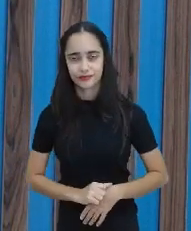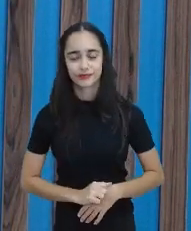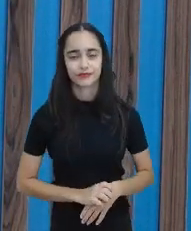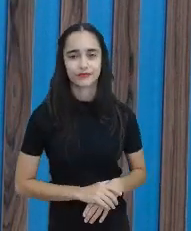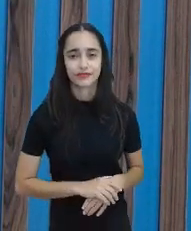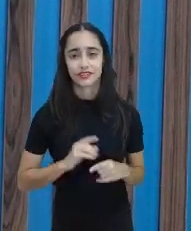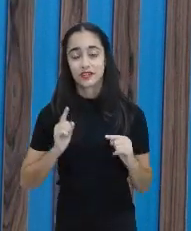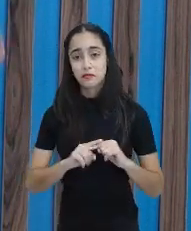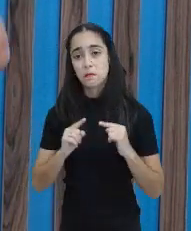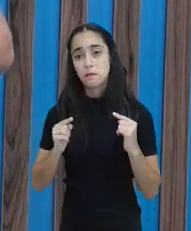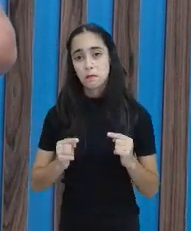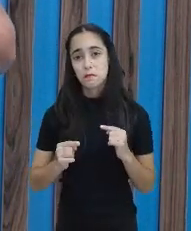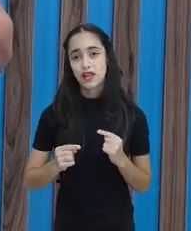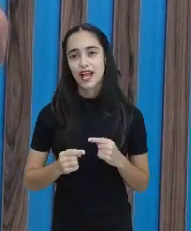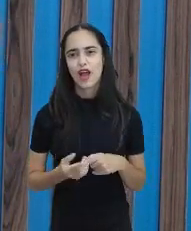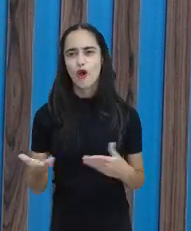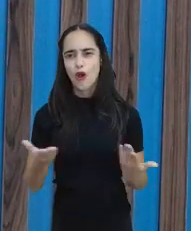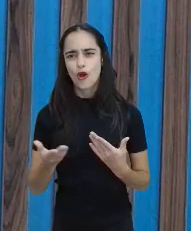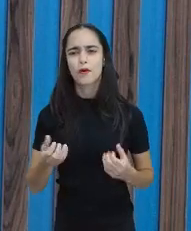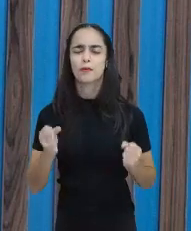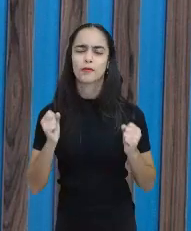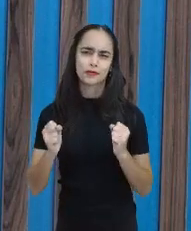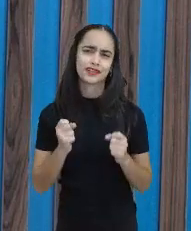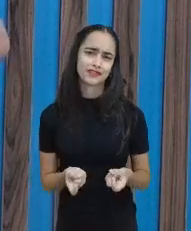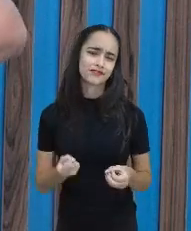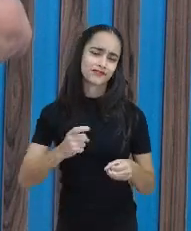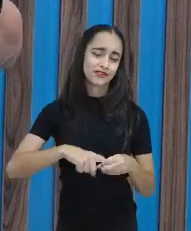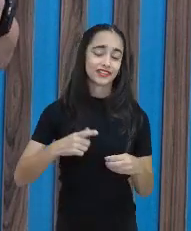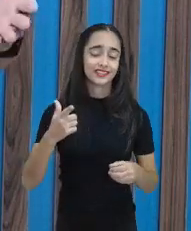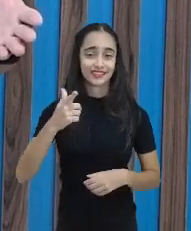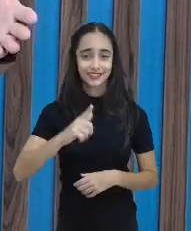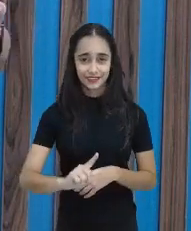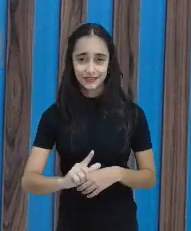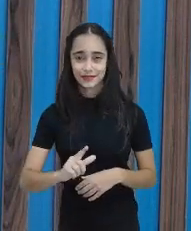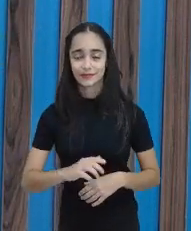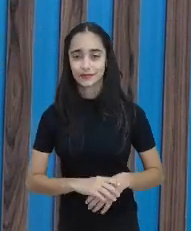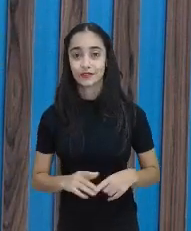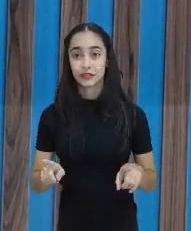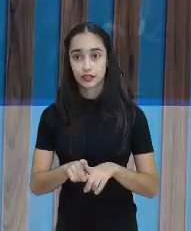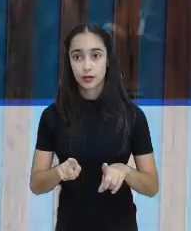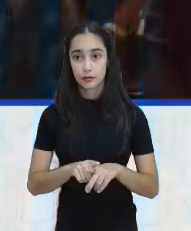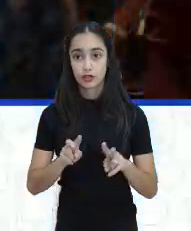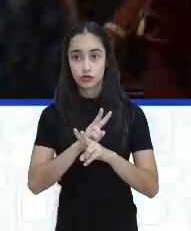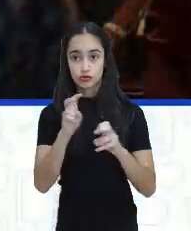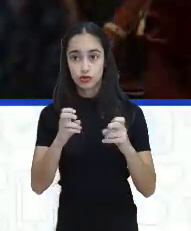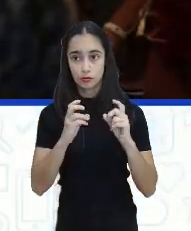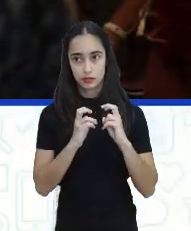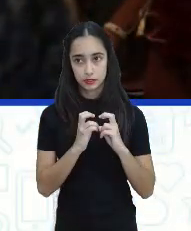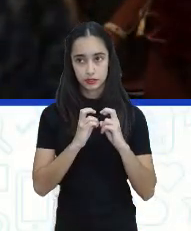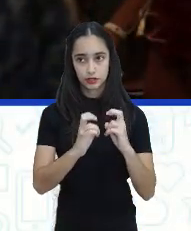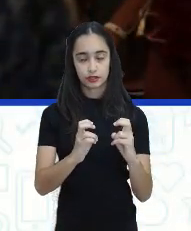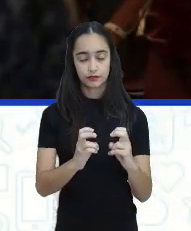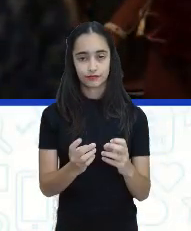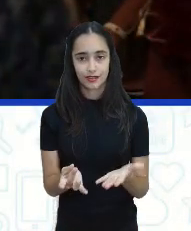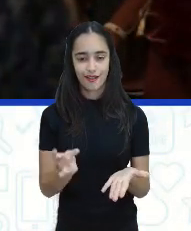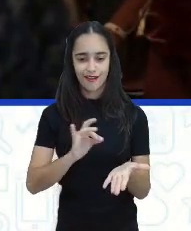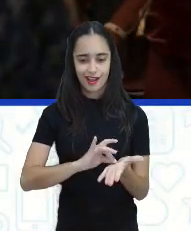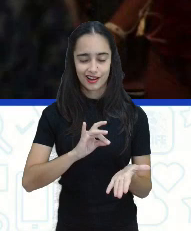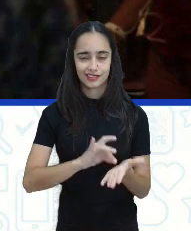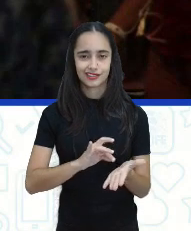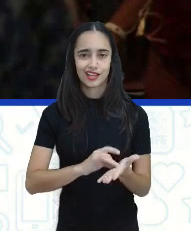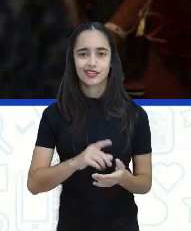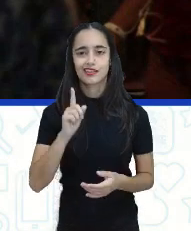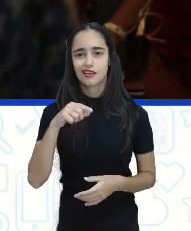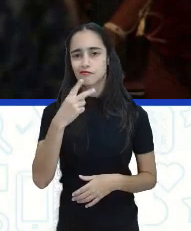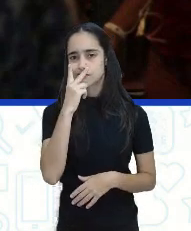reintegrado novamente, a questão do transporte, né? Do ferroviário. A integração que eu falei para vocês, então a realidade hoje ainda é um pouco parecido